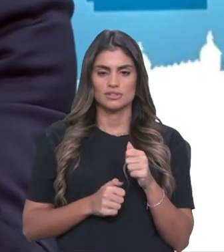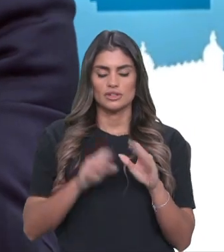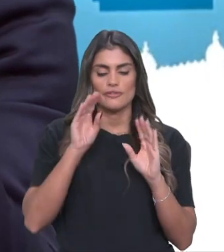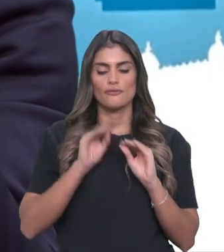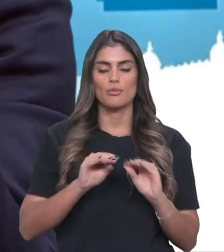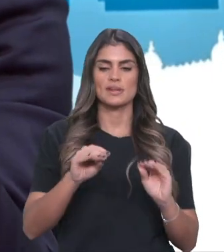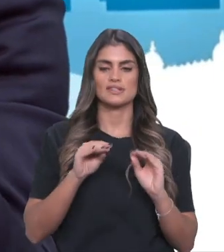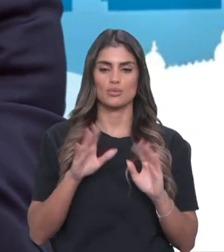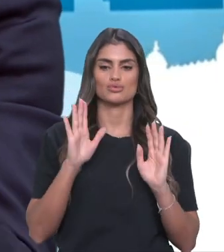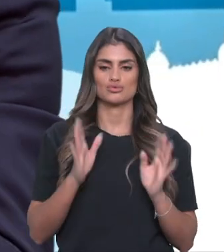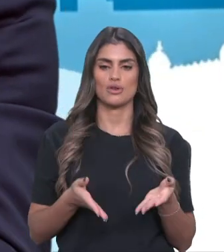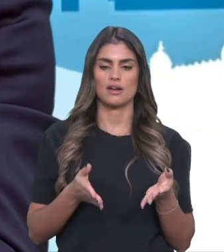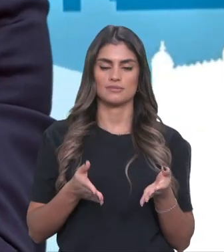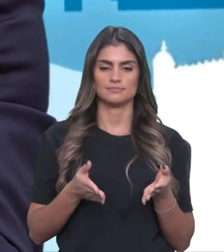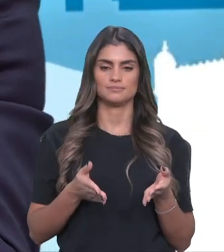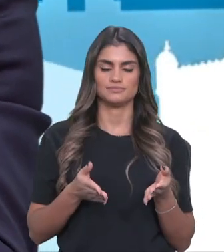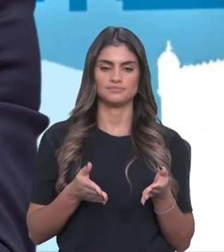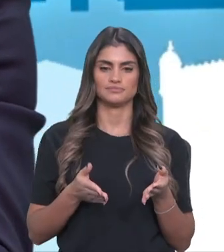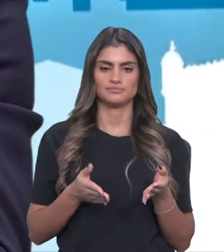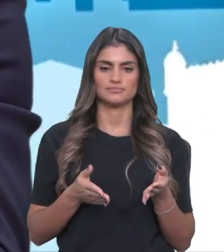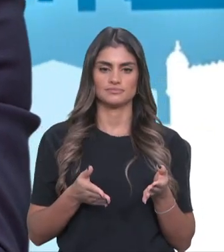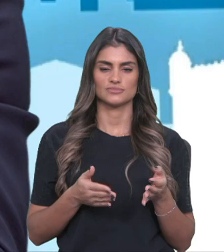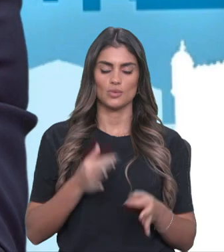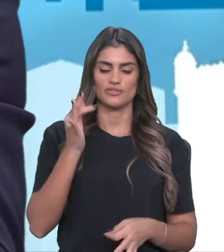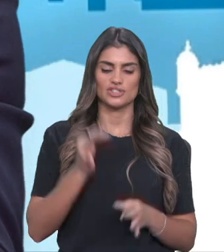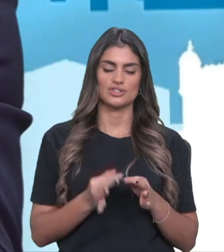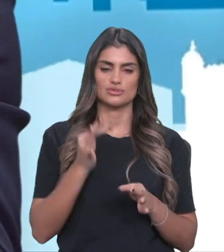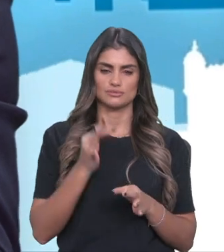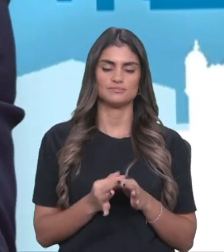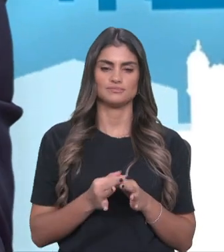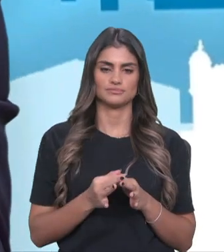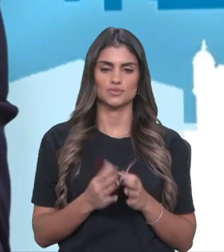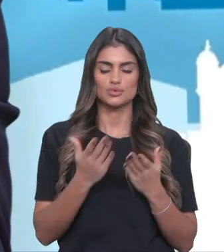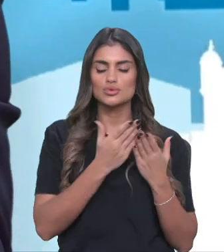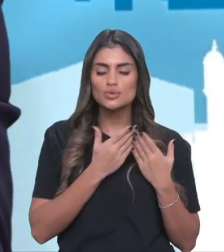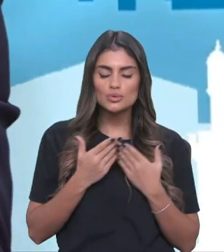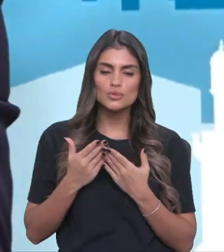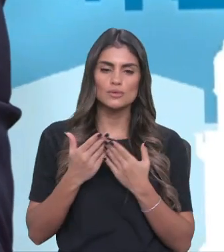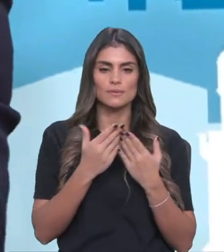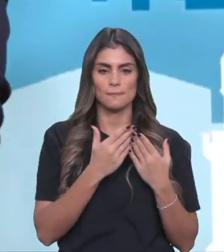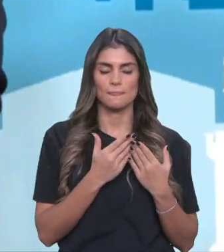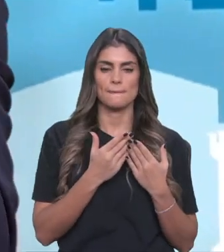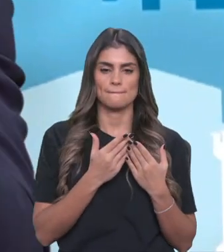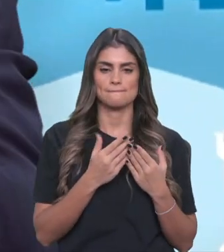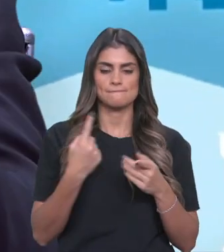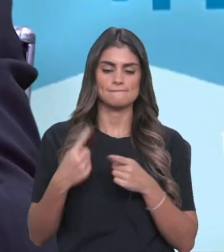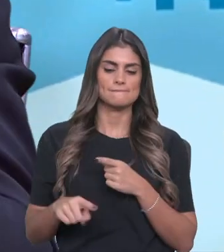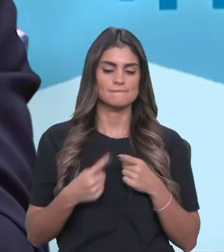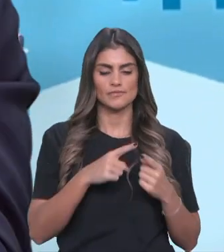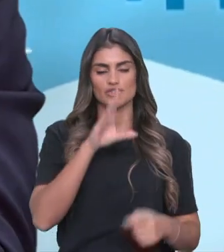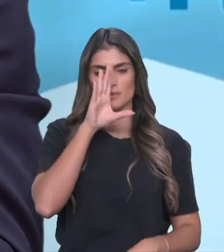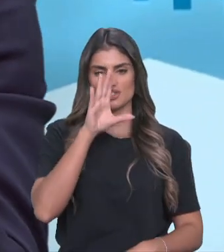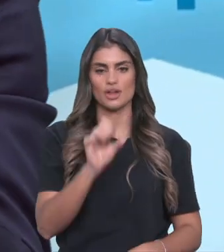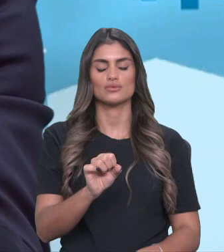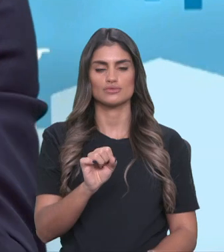formação, de consolidação da própria celebração da Eucaristia, o estudo da Instrução Geral do Missal Romano, dos vários ministérios